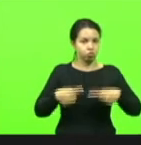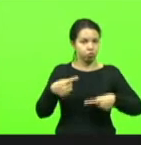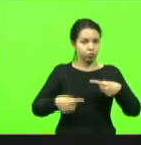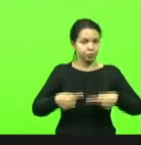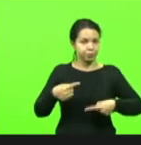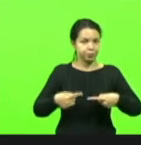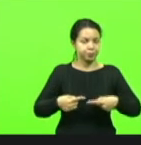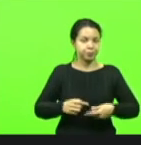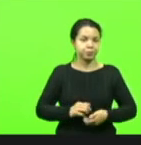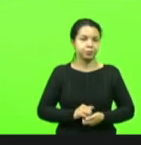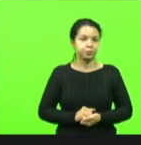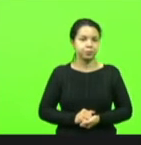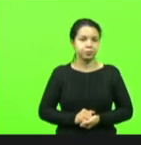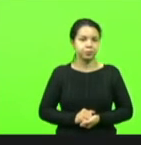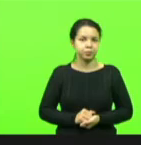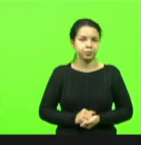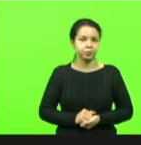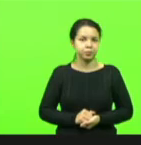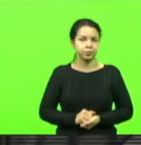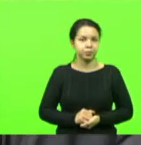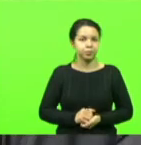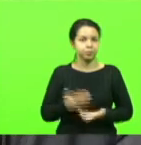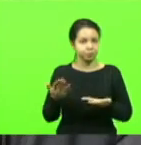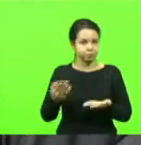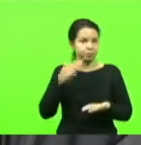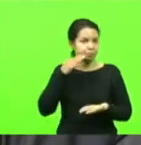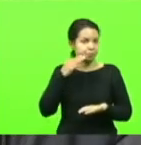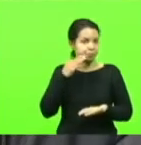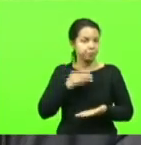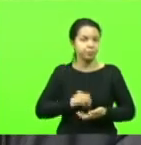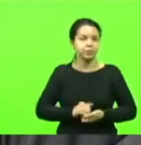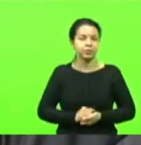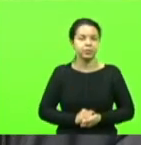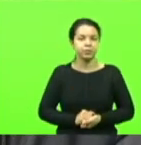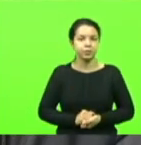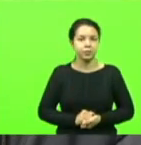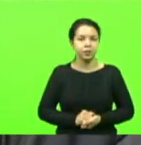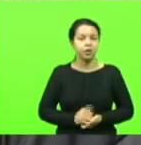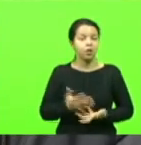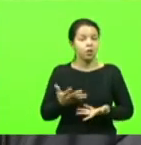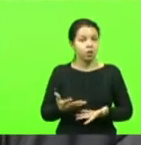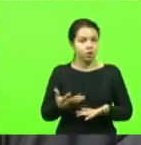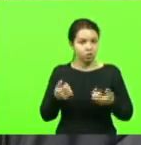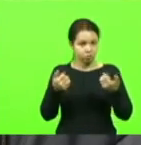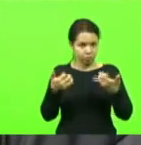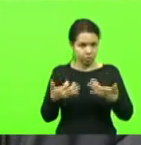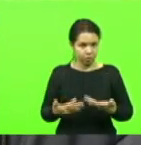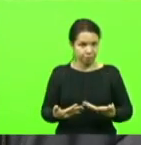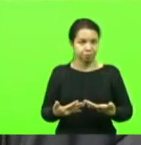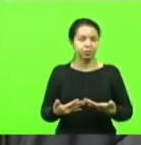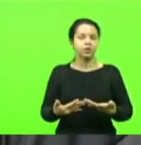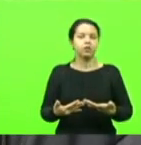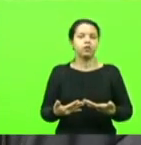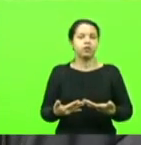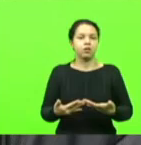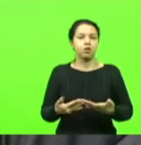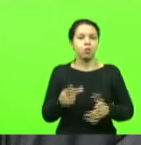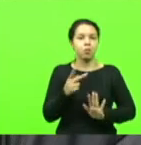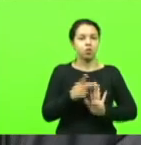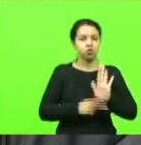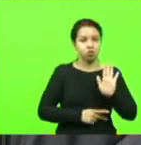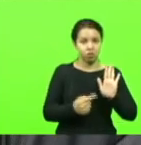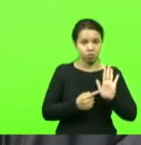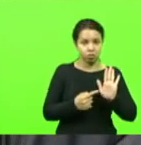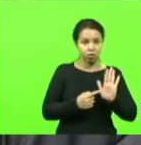sem com a palavra autora deputada Marinha defender só para justificar esse projeto na verdade